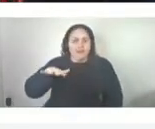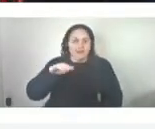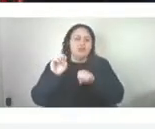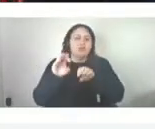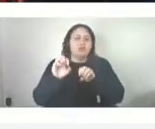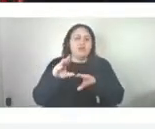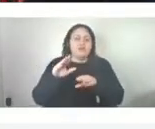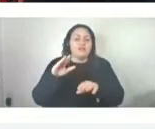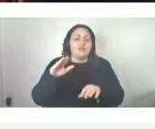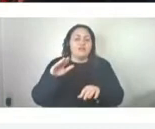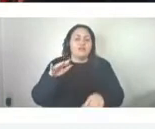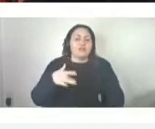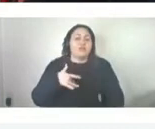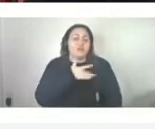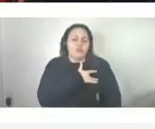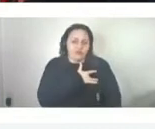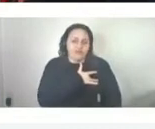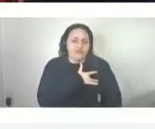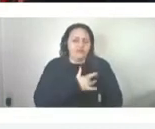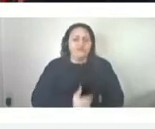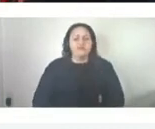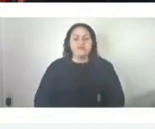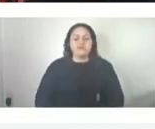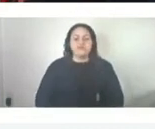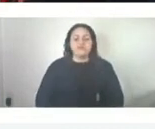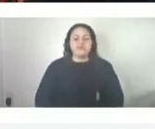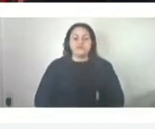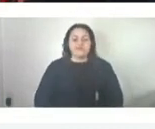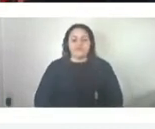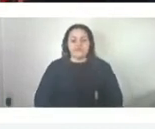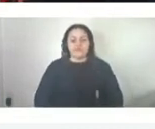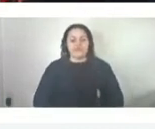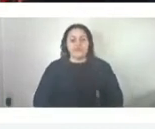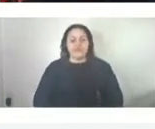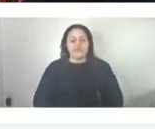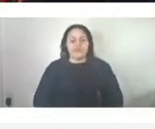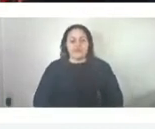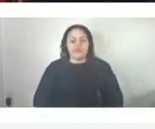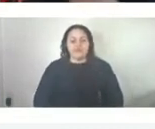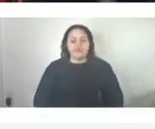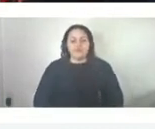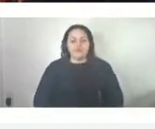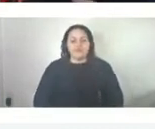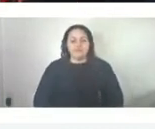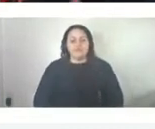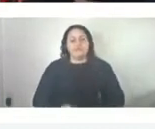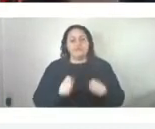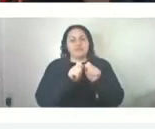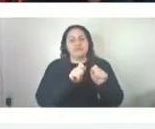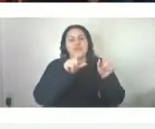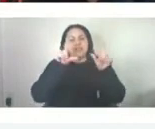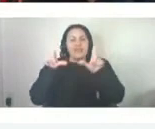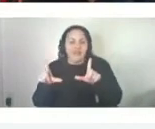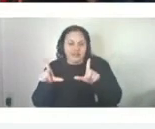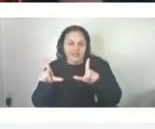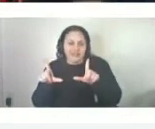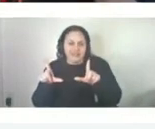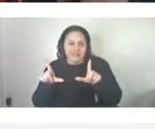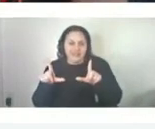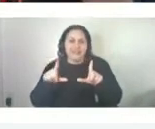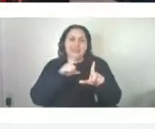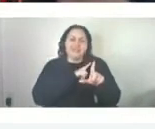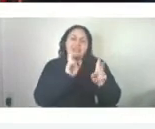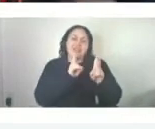e saúde. Tá? O slide vai suceder de um outro slide escrito vídeo 1, vídeo 2, tá,